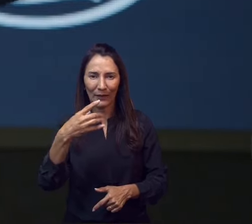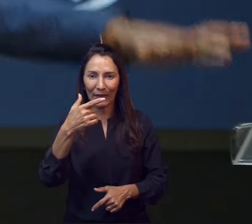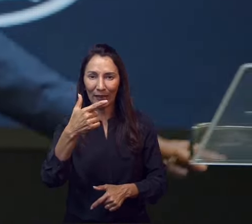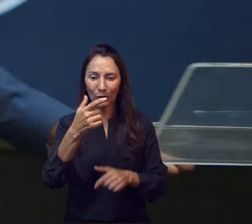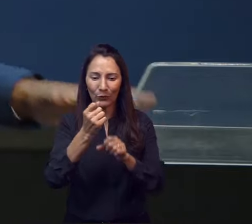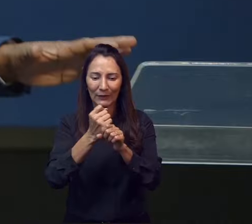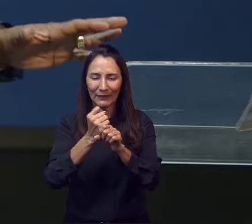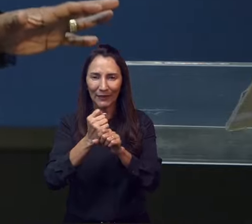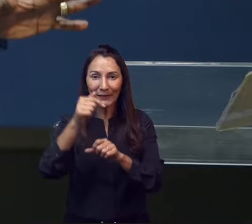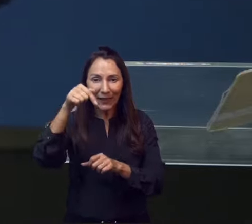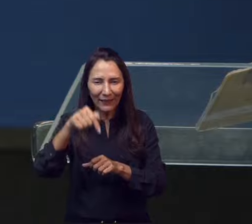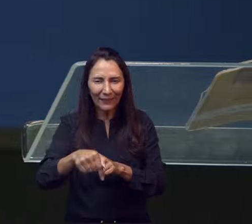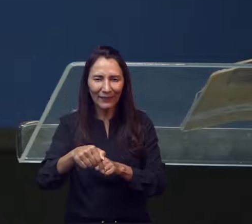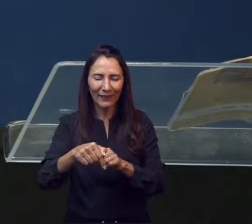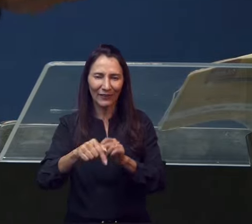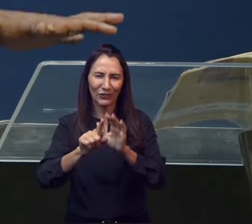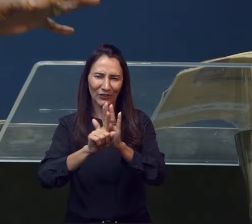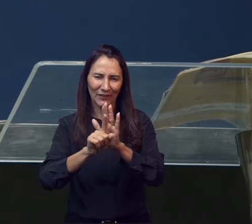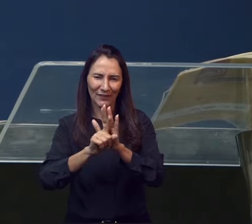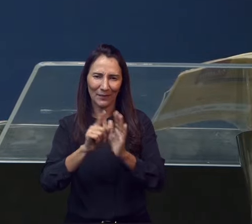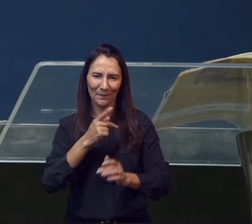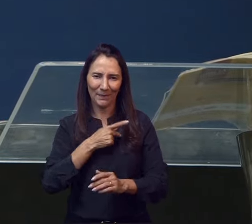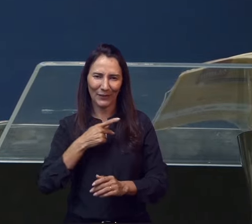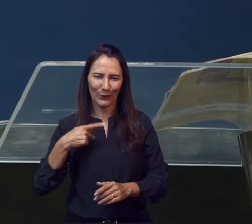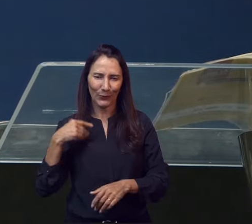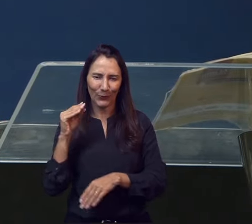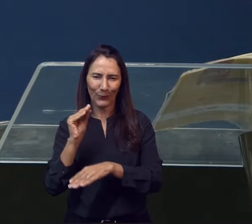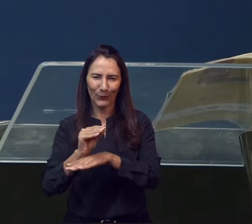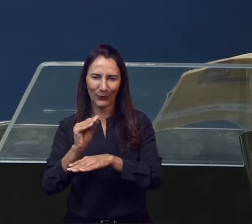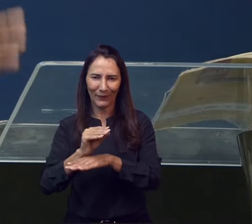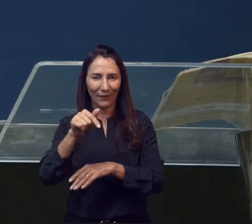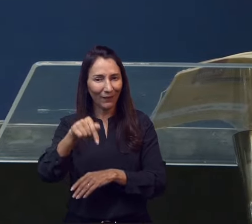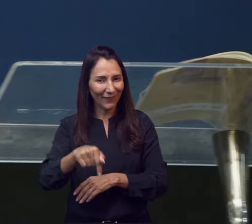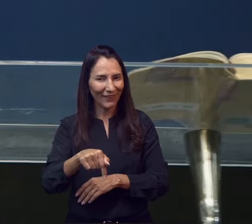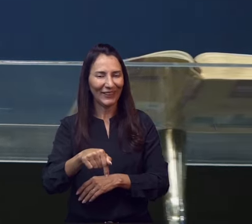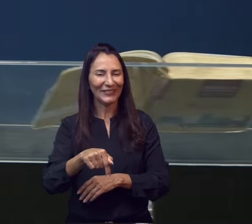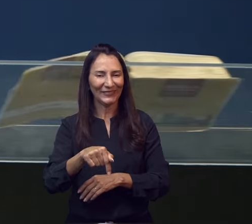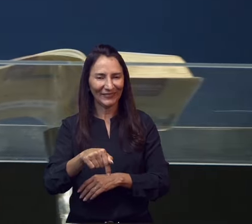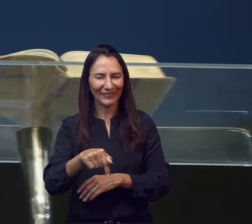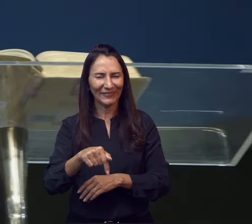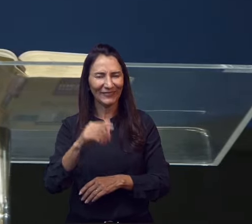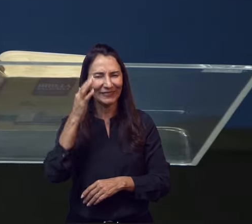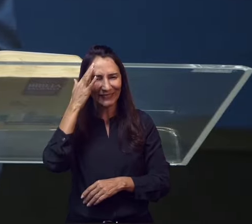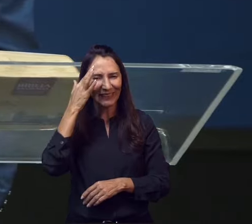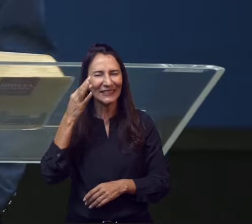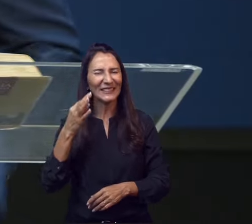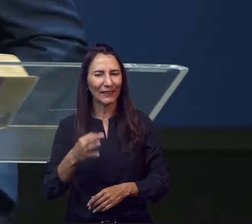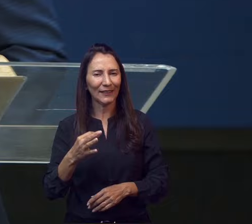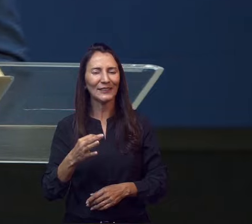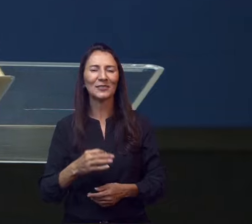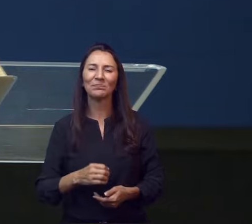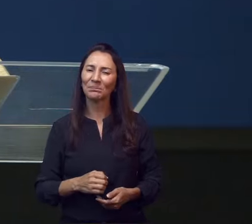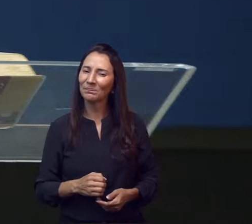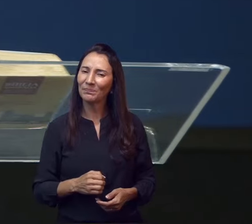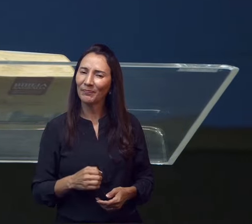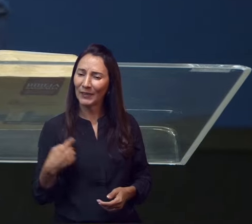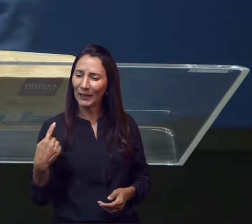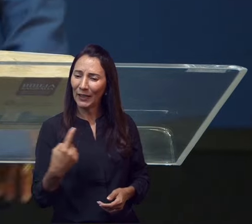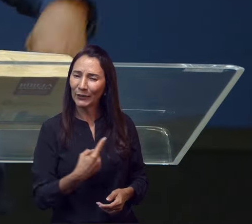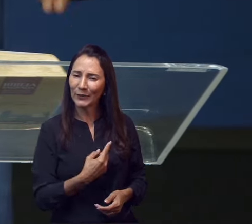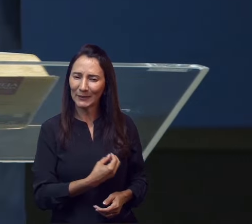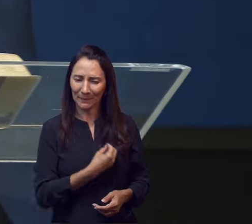desta casa desta igreja local e eu tenho certeza que a nossa presença Nossa